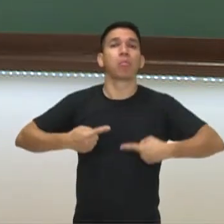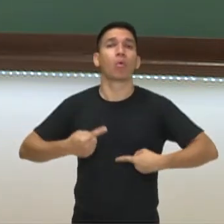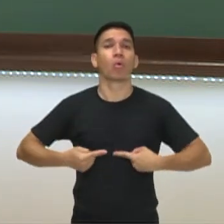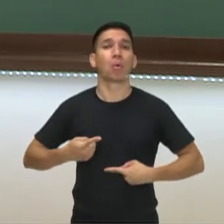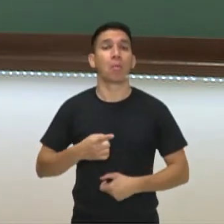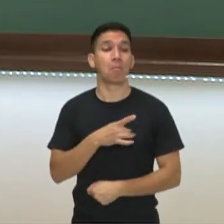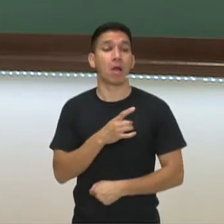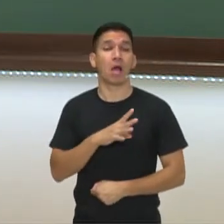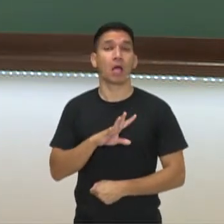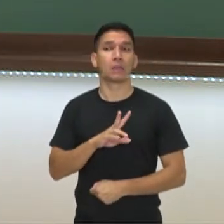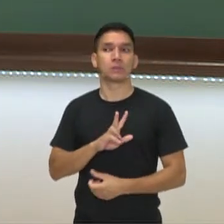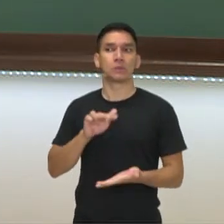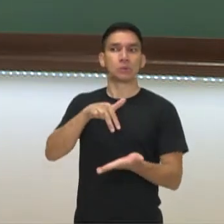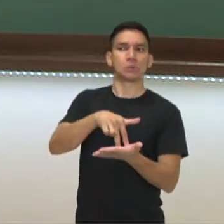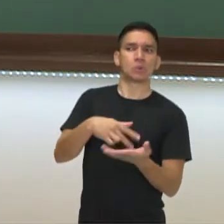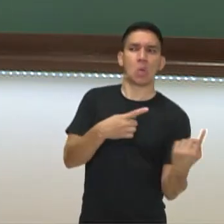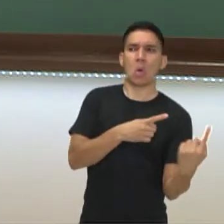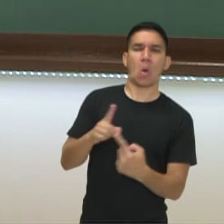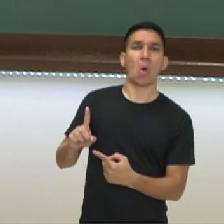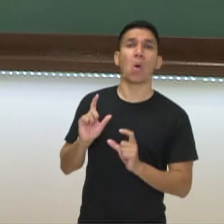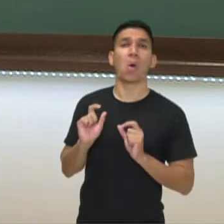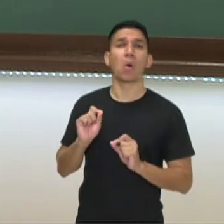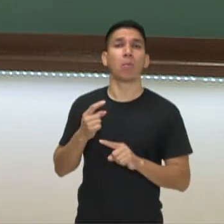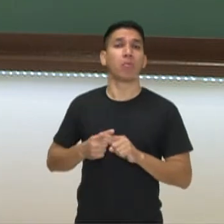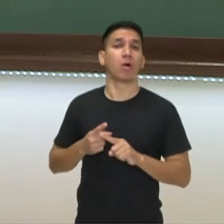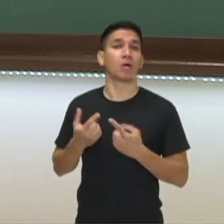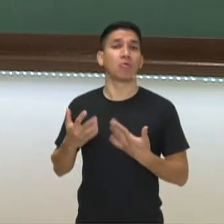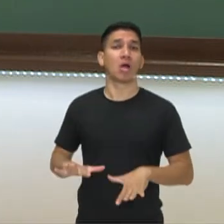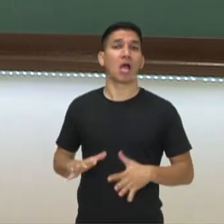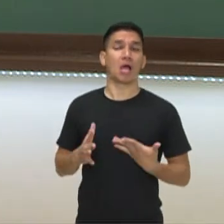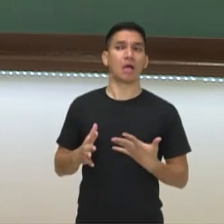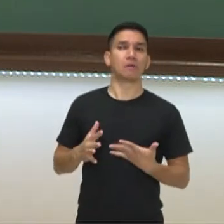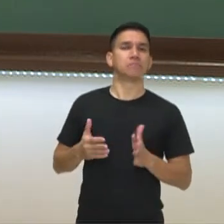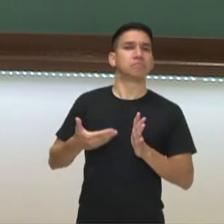se opor, né, em relação à violência, né, para não sofrer sanções.